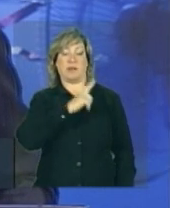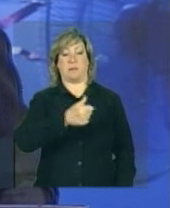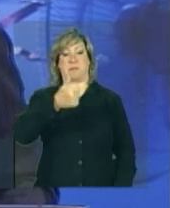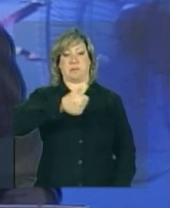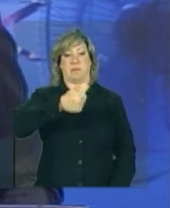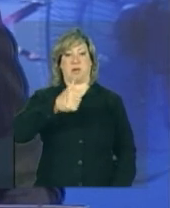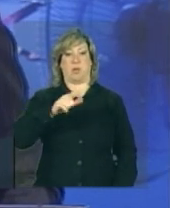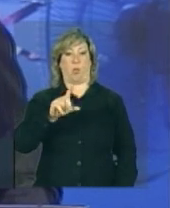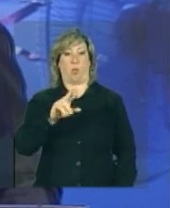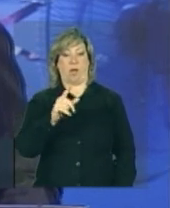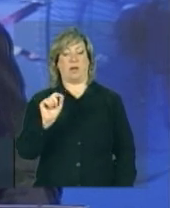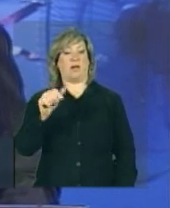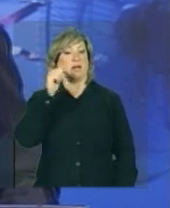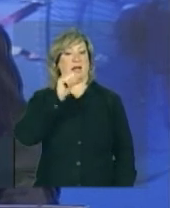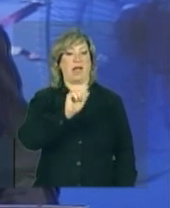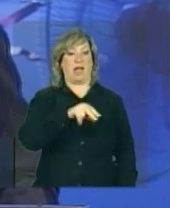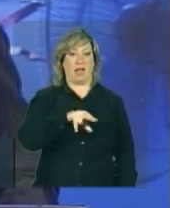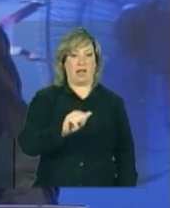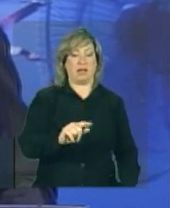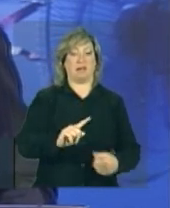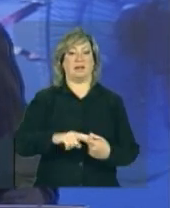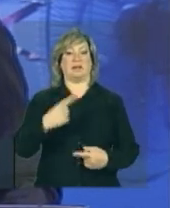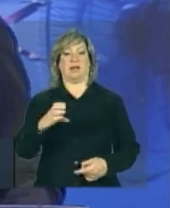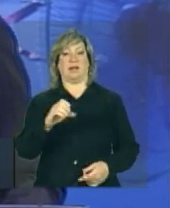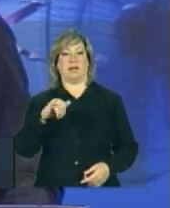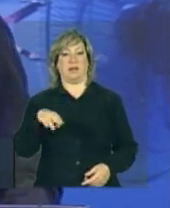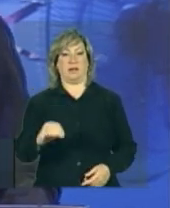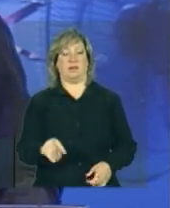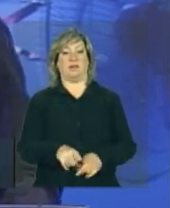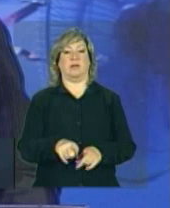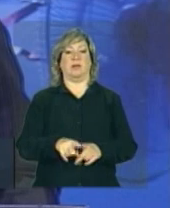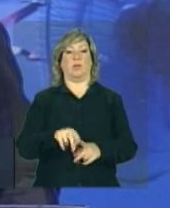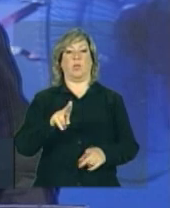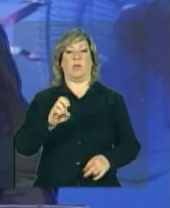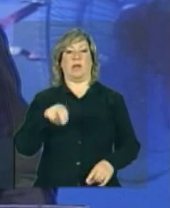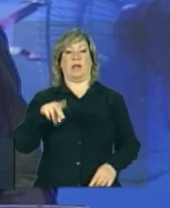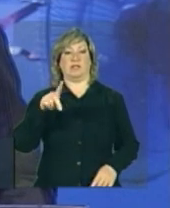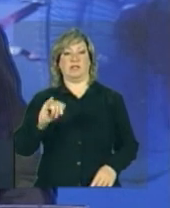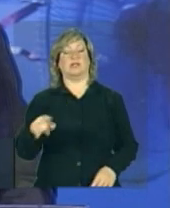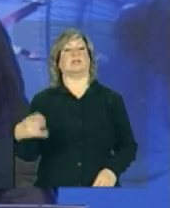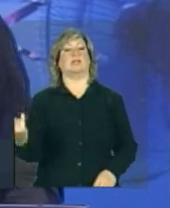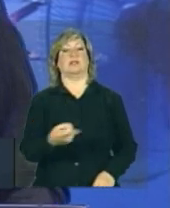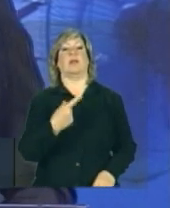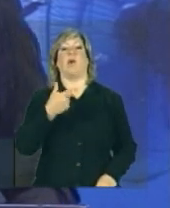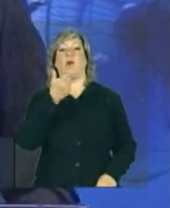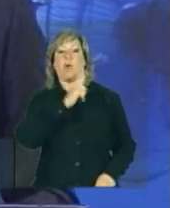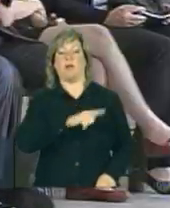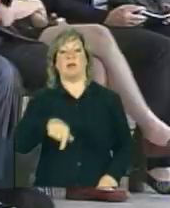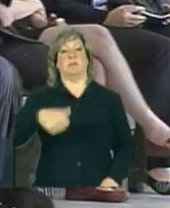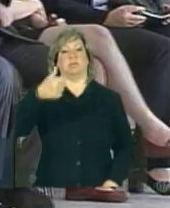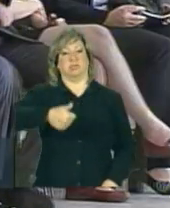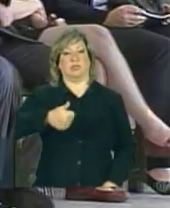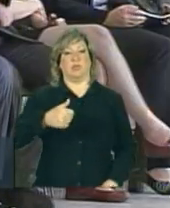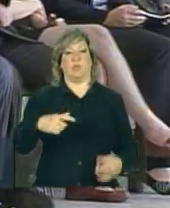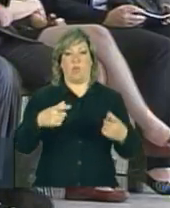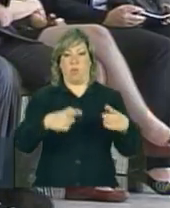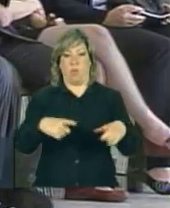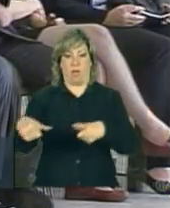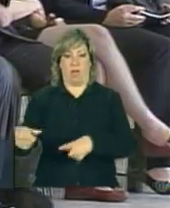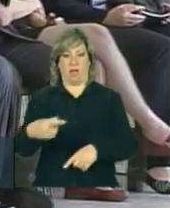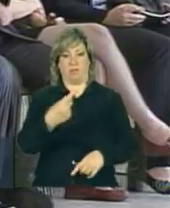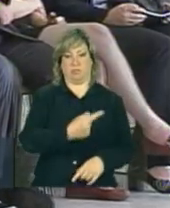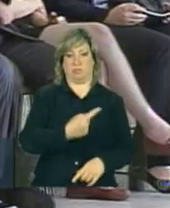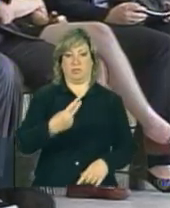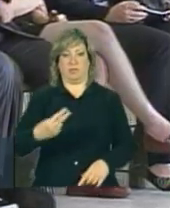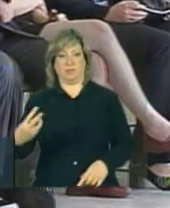Ana Gabriela, o Caio D e a Wendy, que conquistaram esse primeiro lugar. Em